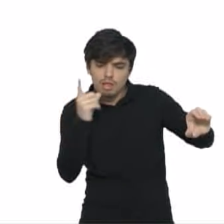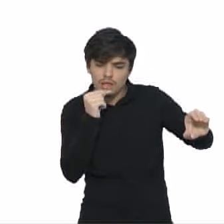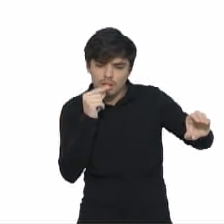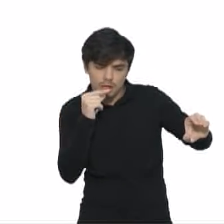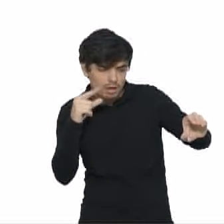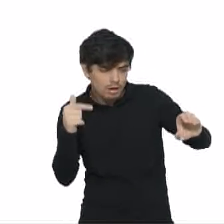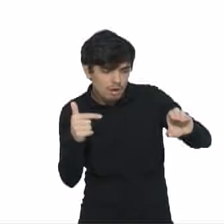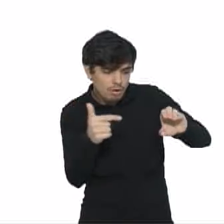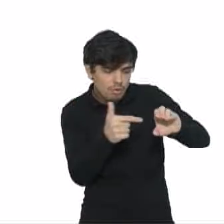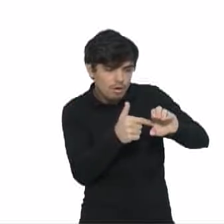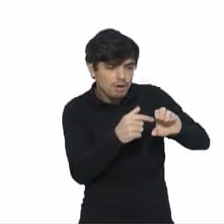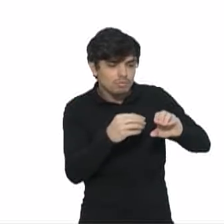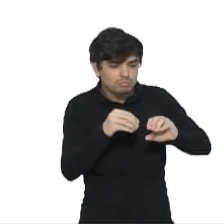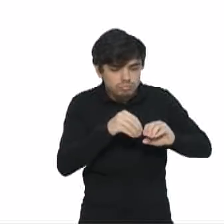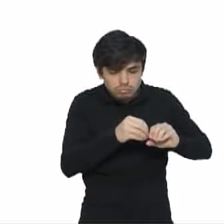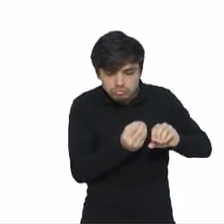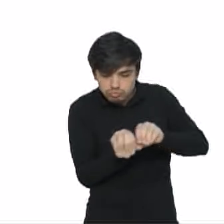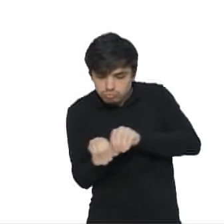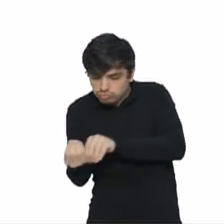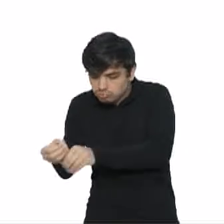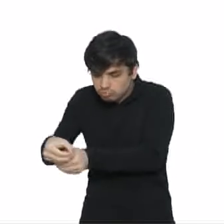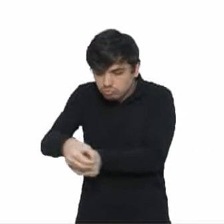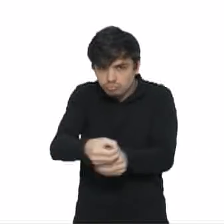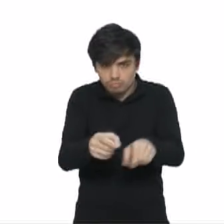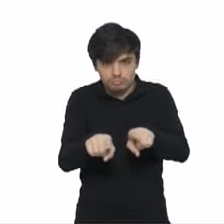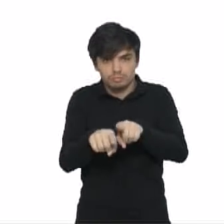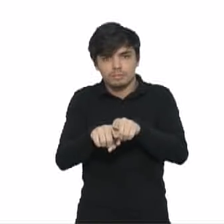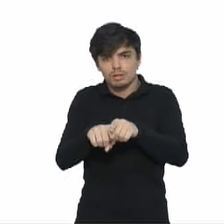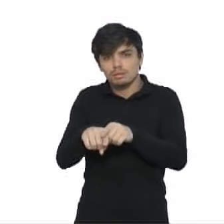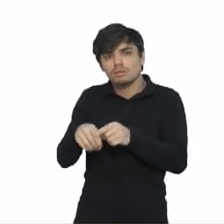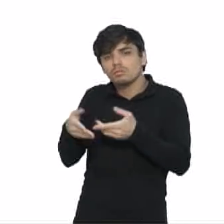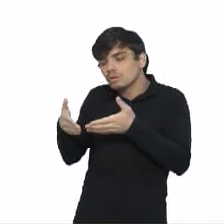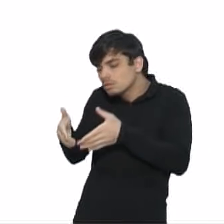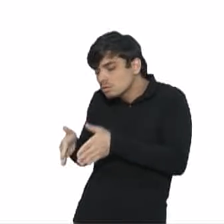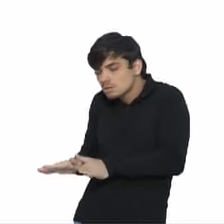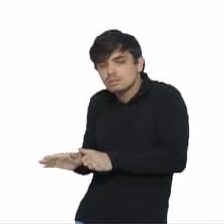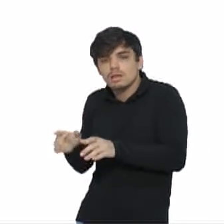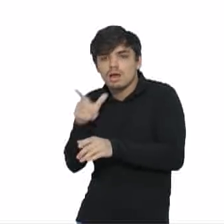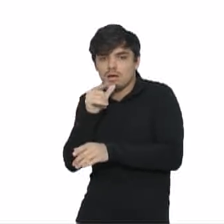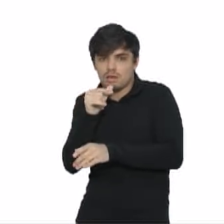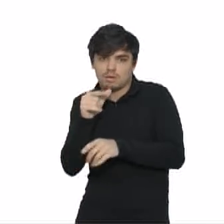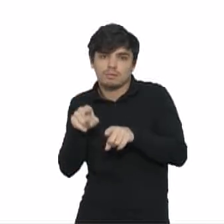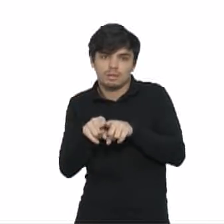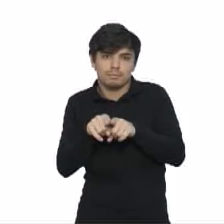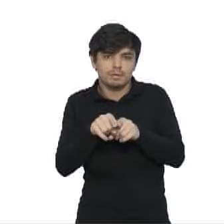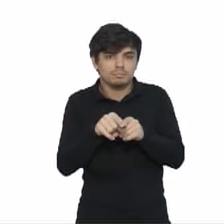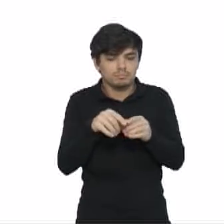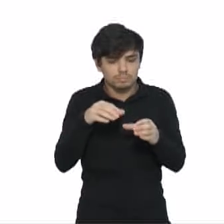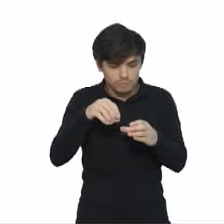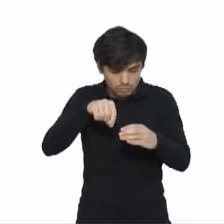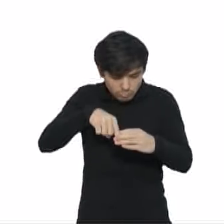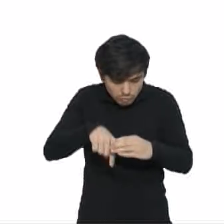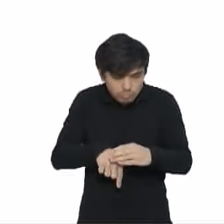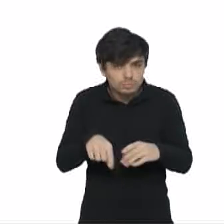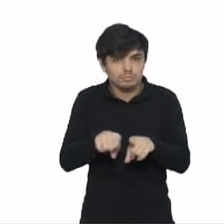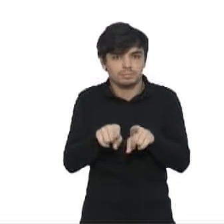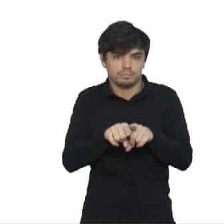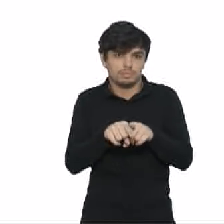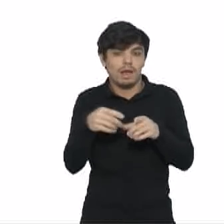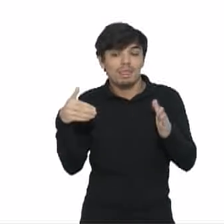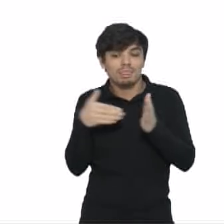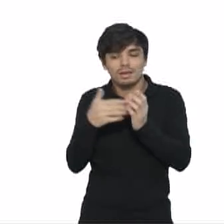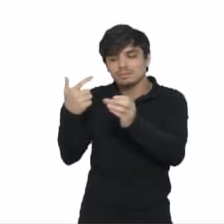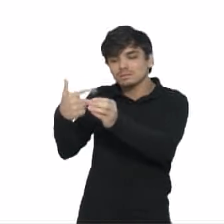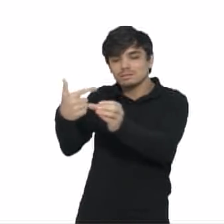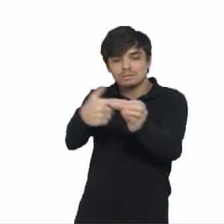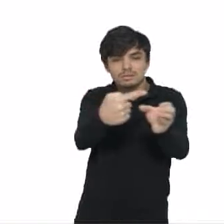recolhida, das nascentes, dos poços e assim por diante, e levadas até essas cidades romanas. Elas foram sendo,